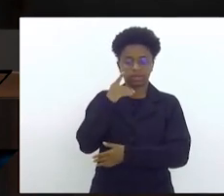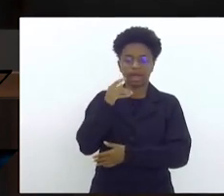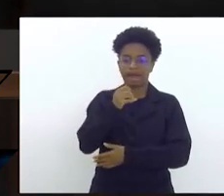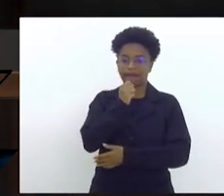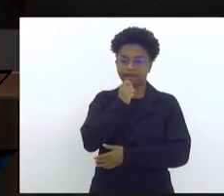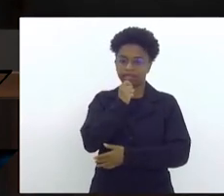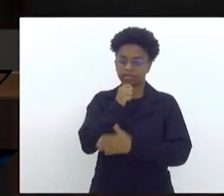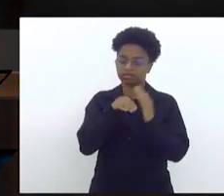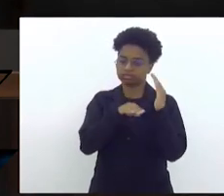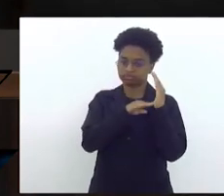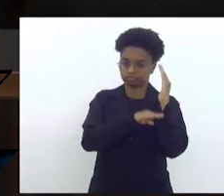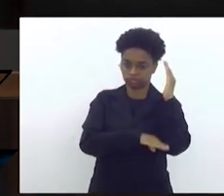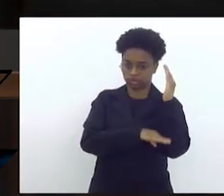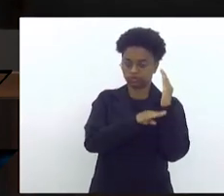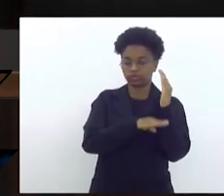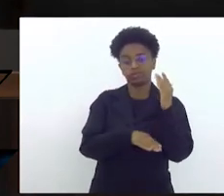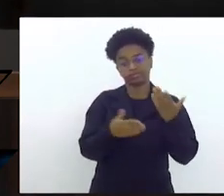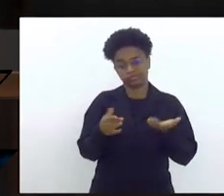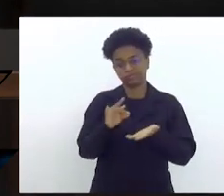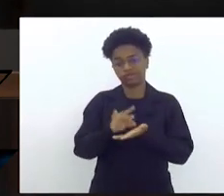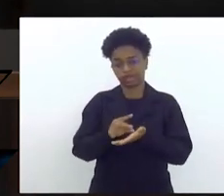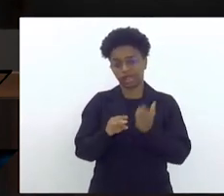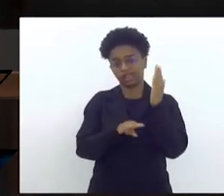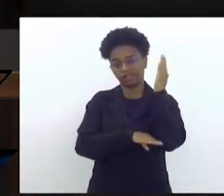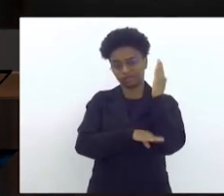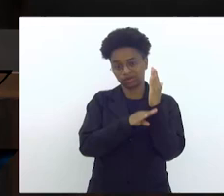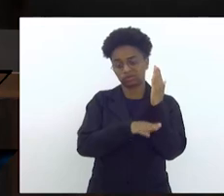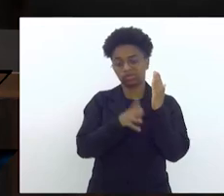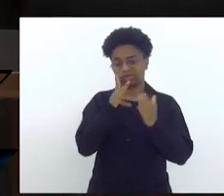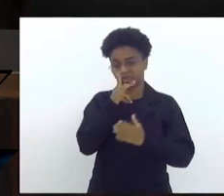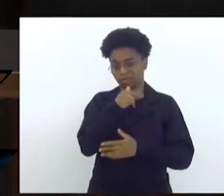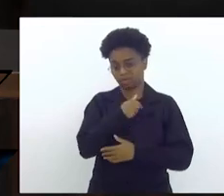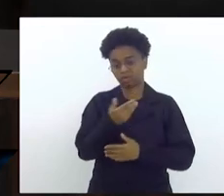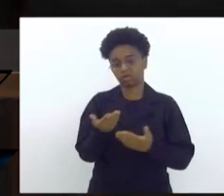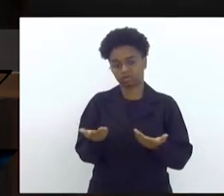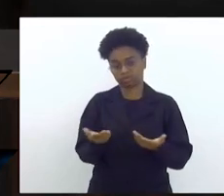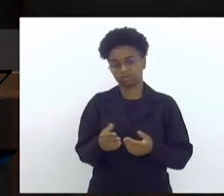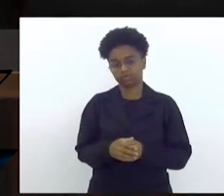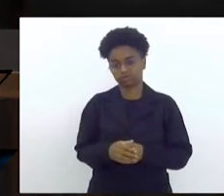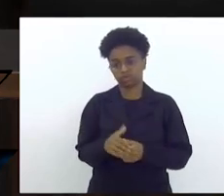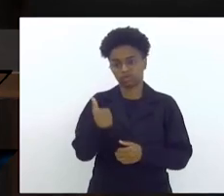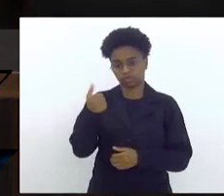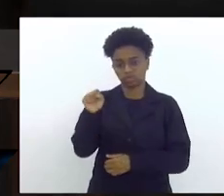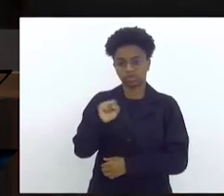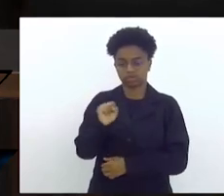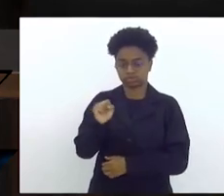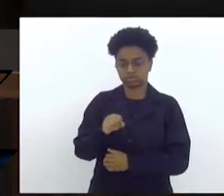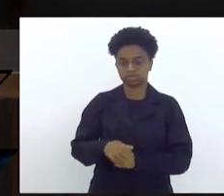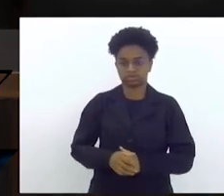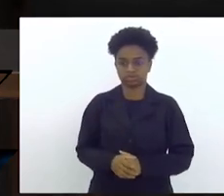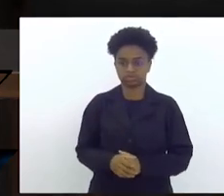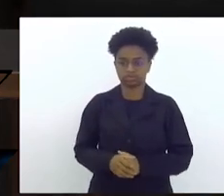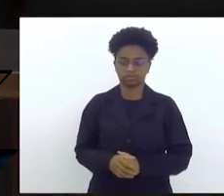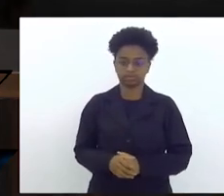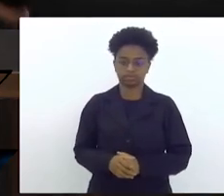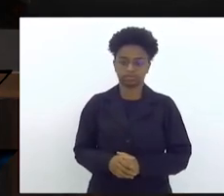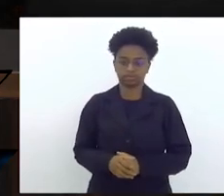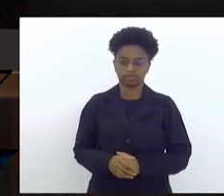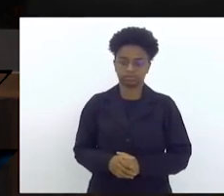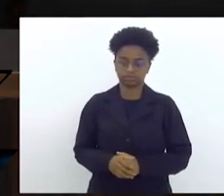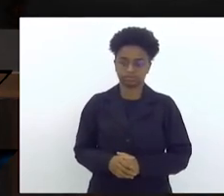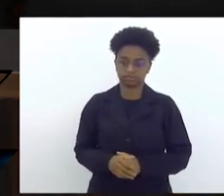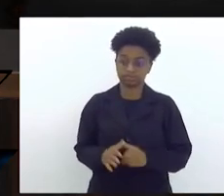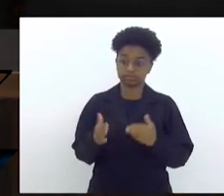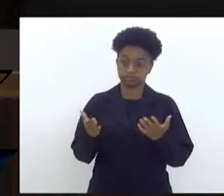descendo ainda né e o elevador realmente tem que fazer baldeação o 18º E aí a gente